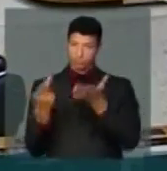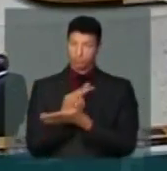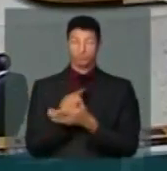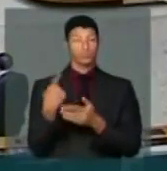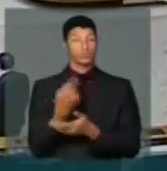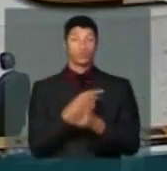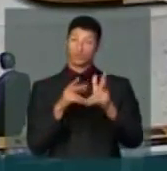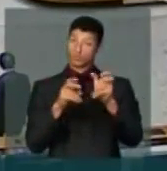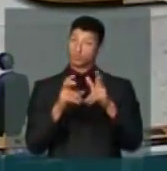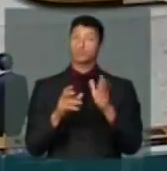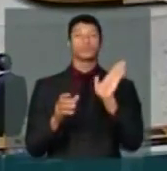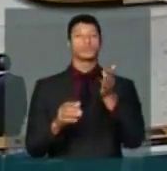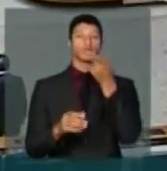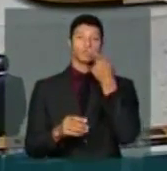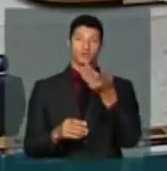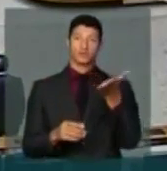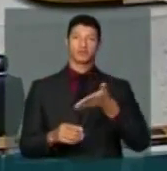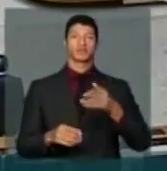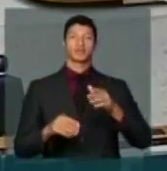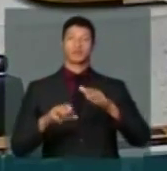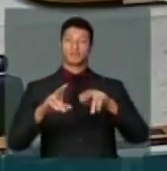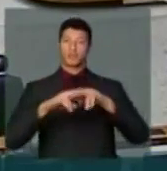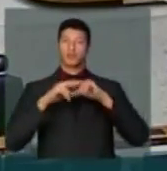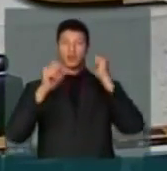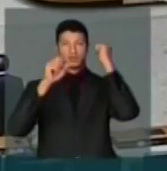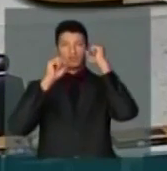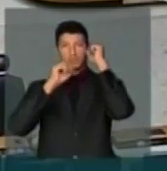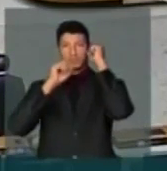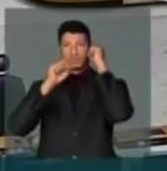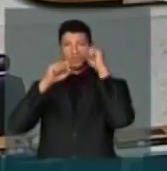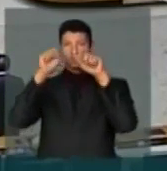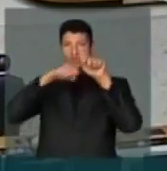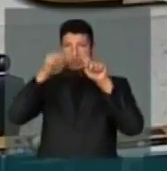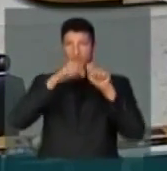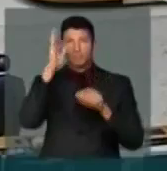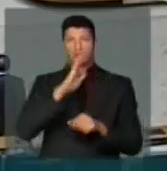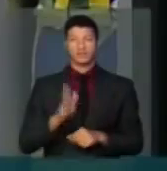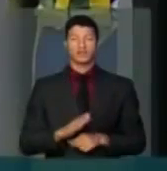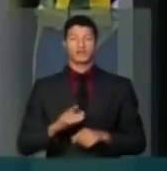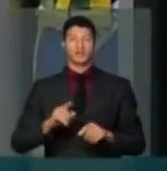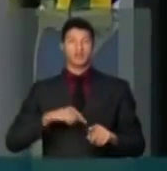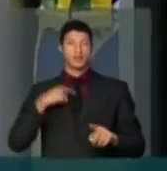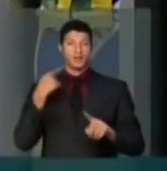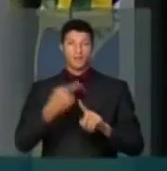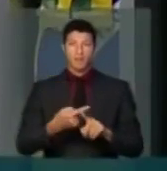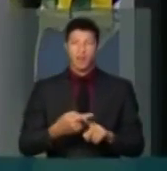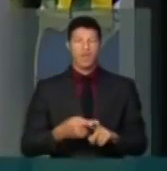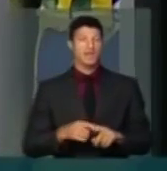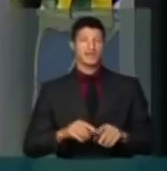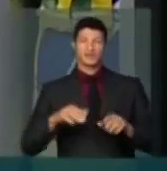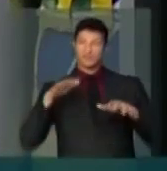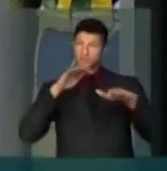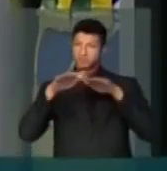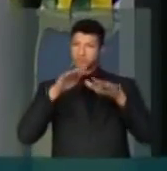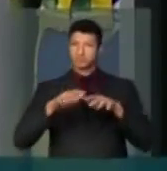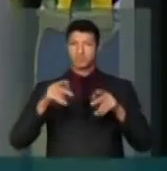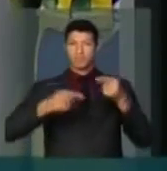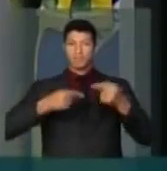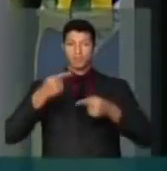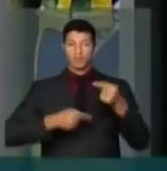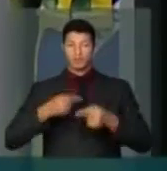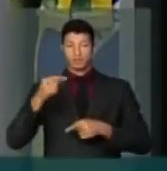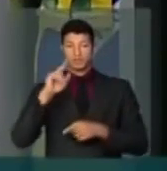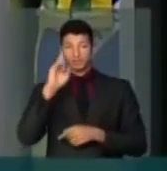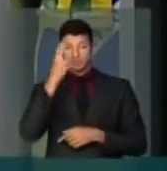nós vimos, como já foi dito aqui pela imprensa brasileira, a maior manifestação política da